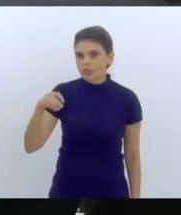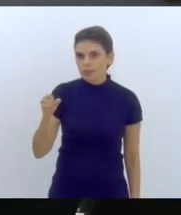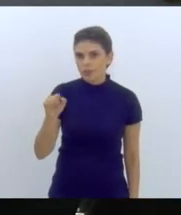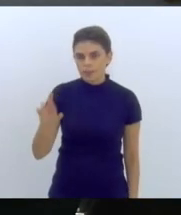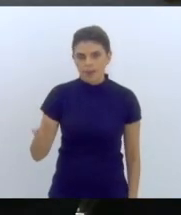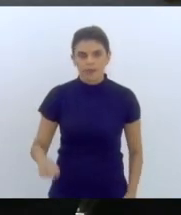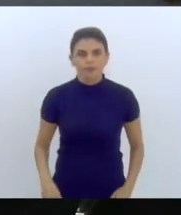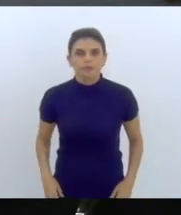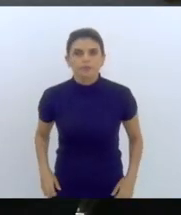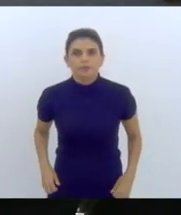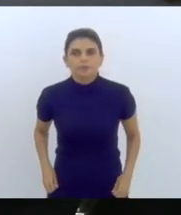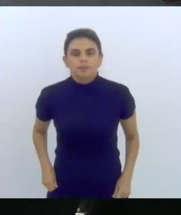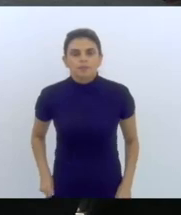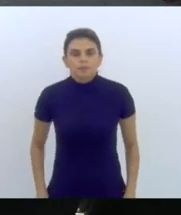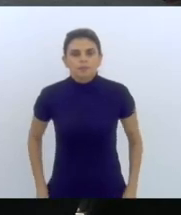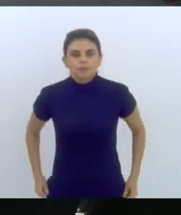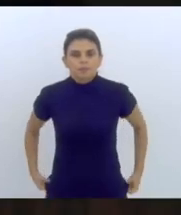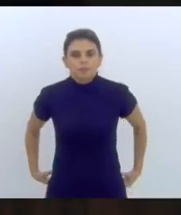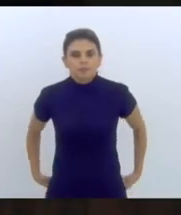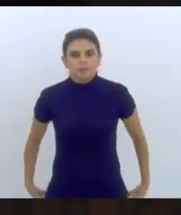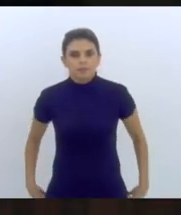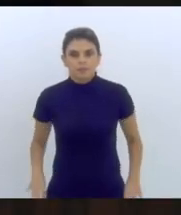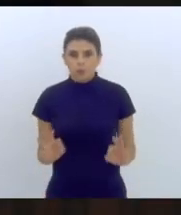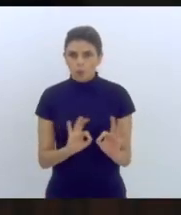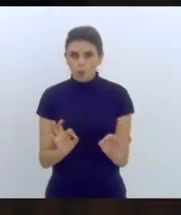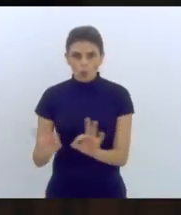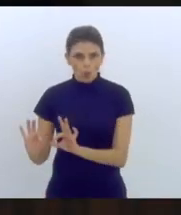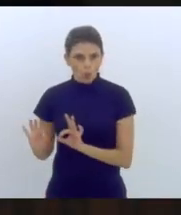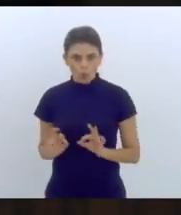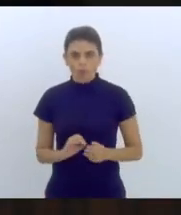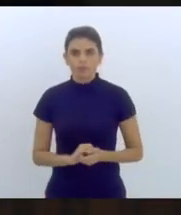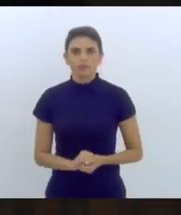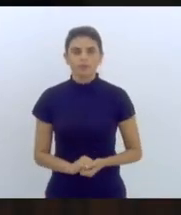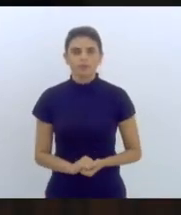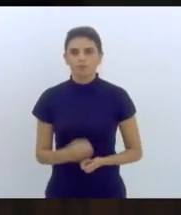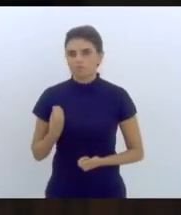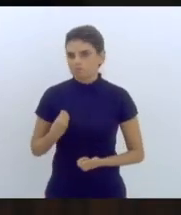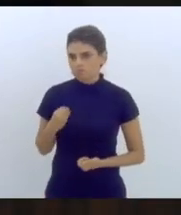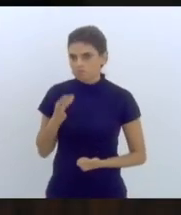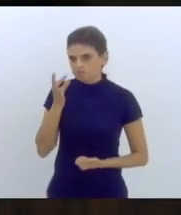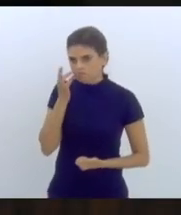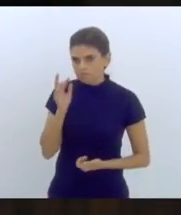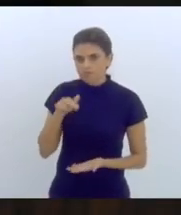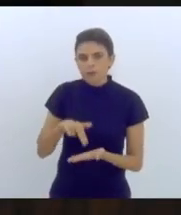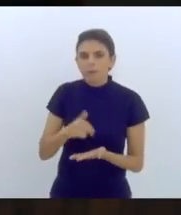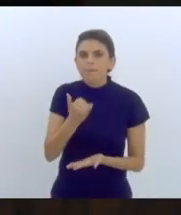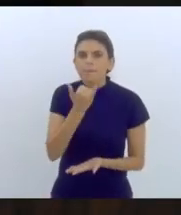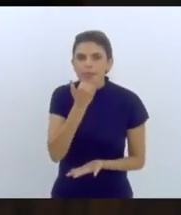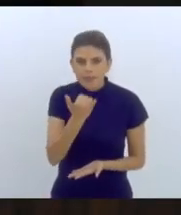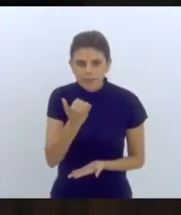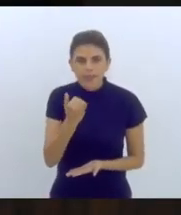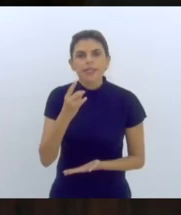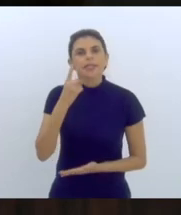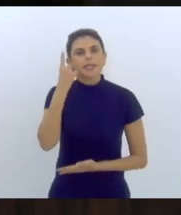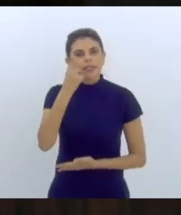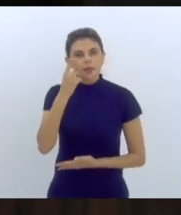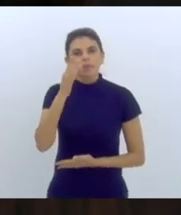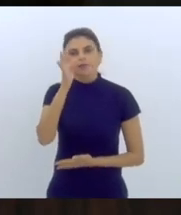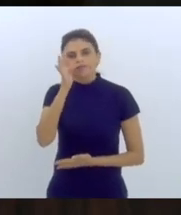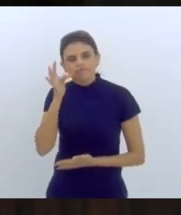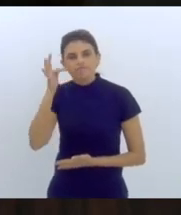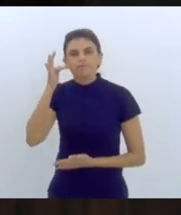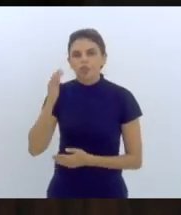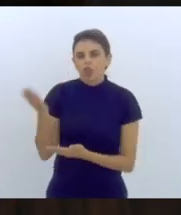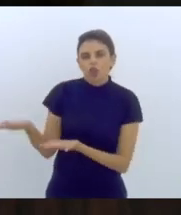Bom, ok, o professor não está presente. Perdão, o deputado Serafini tinha